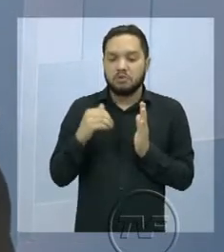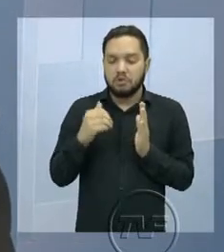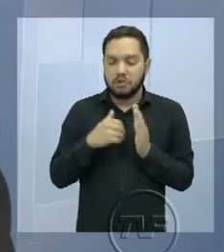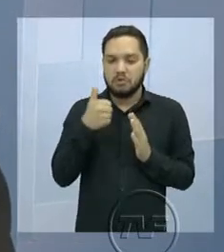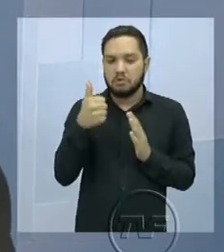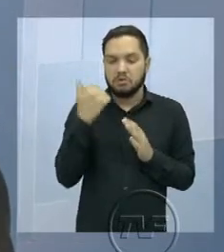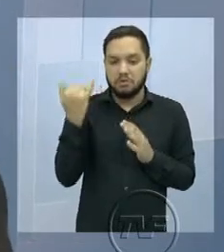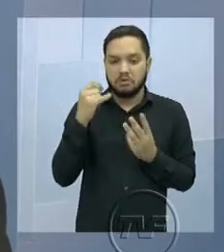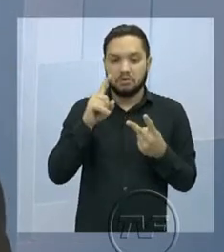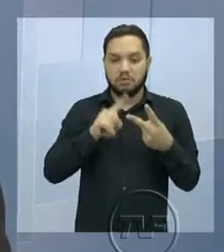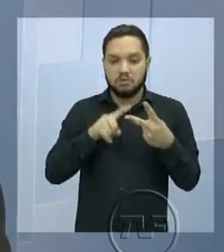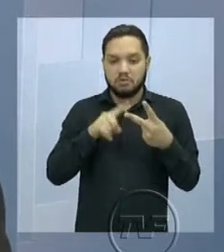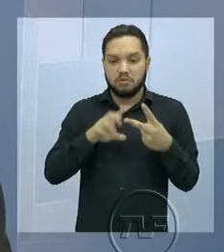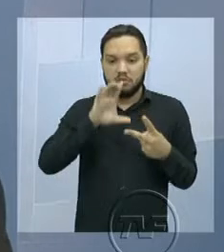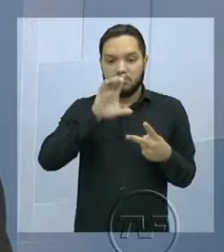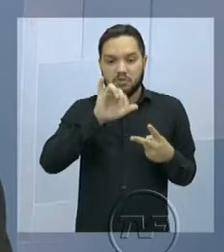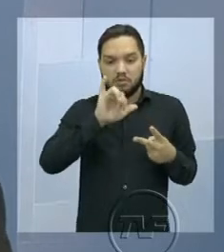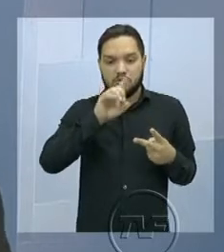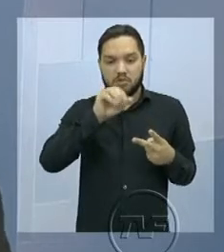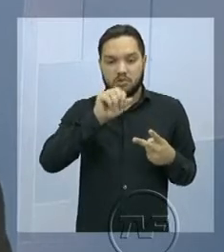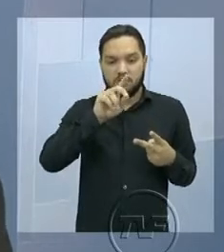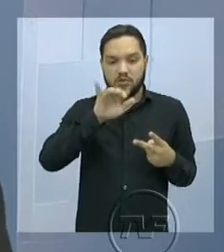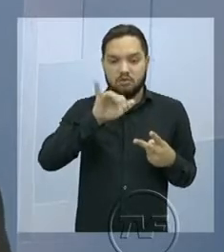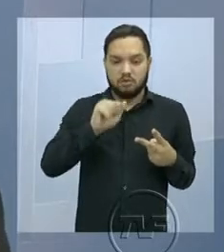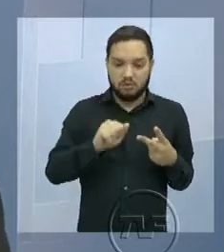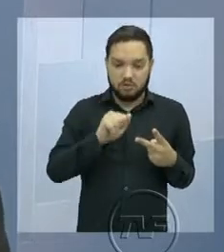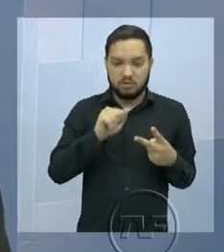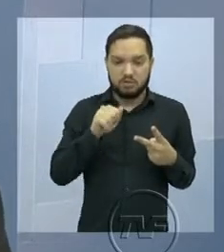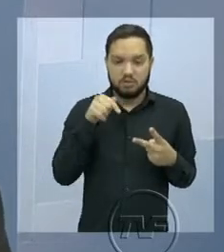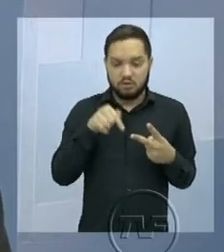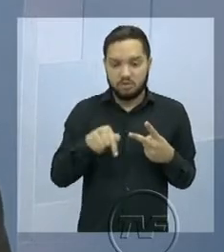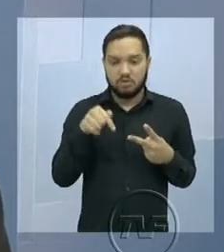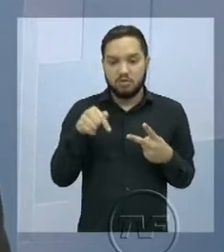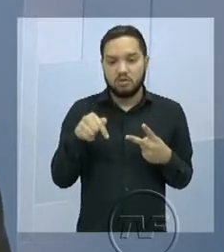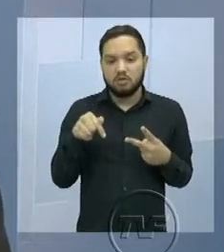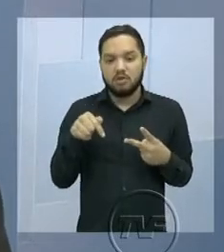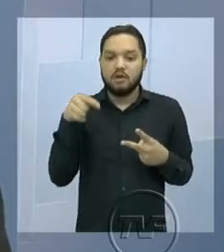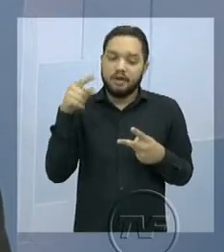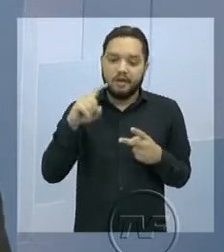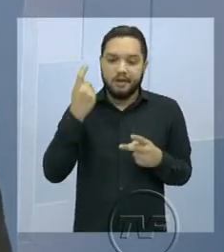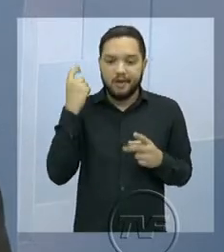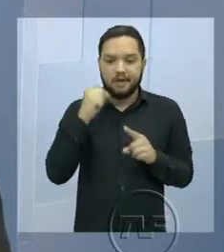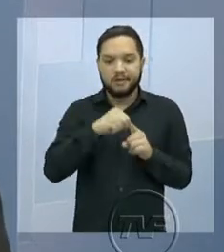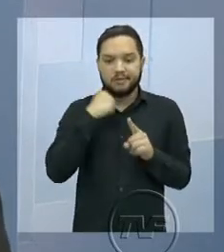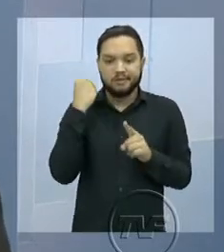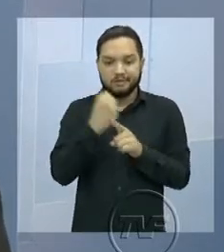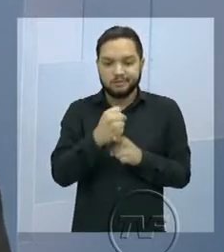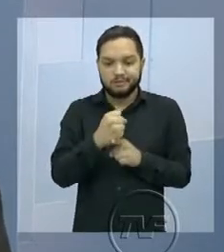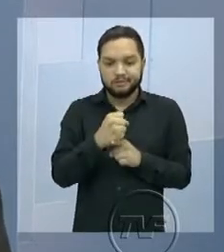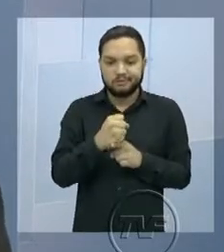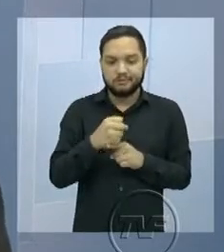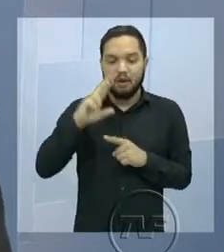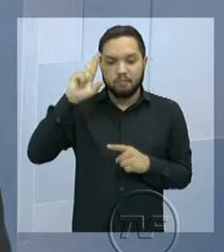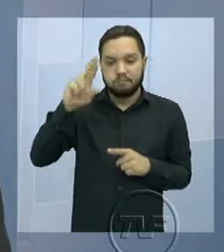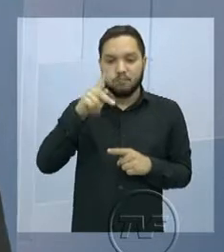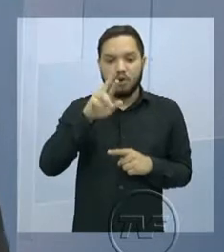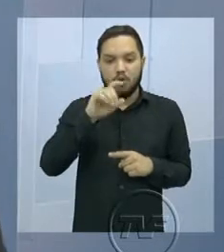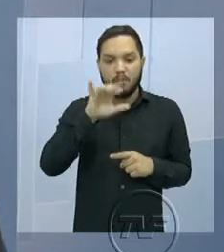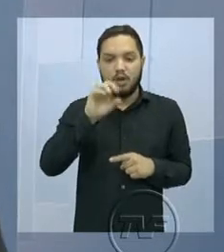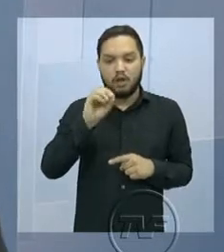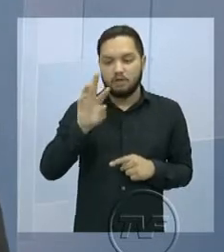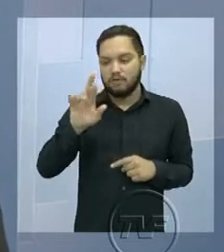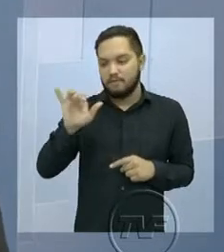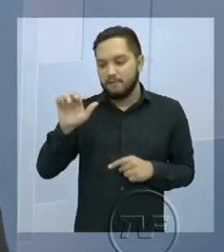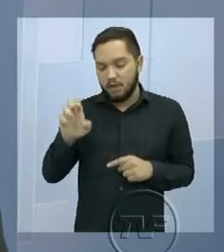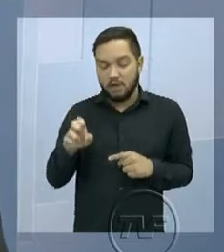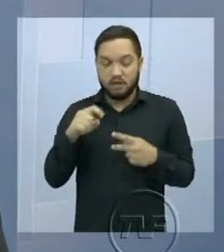importante, e o outro é o Cidadania. Outrora Partido Popular Socialista, de Roberto Freire, está entendendo? E